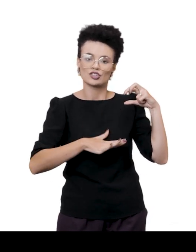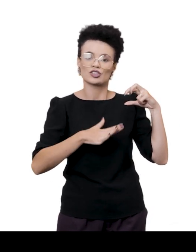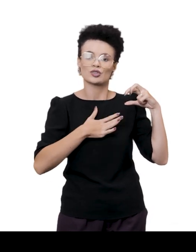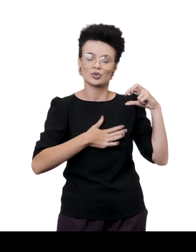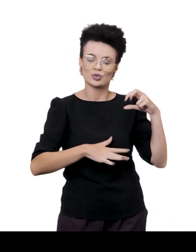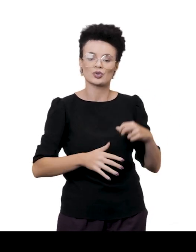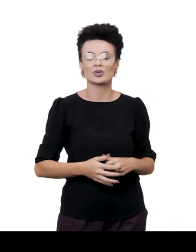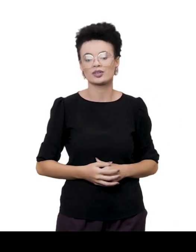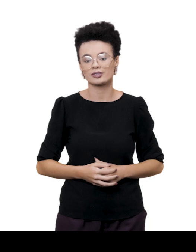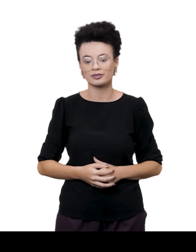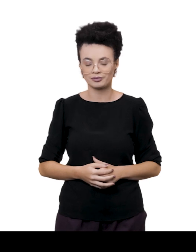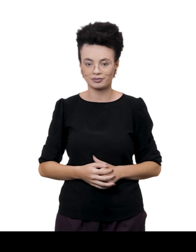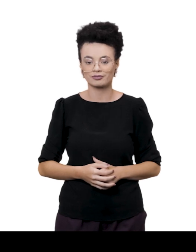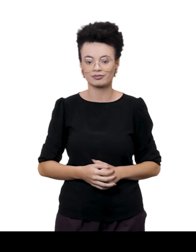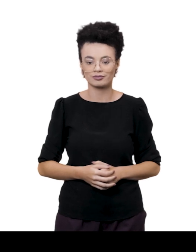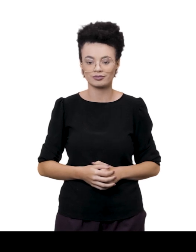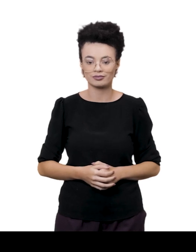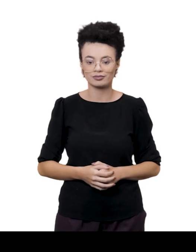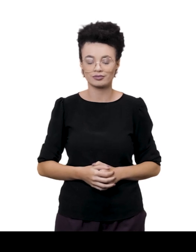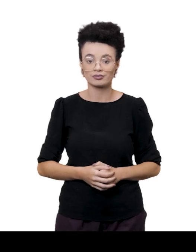em atitude de repouso.